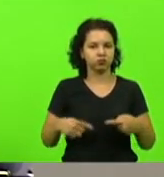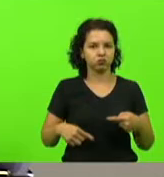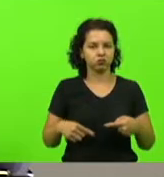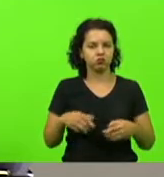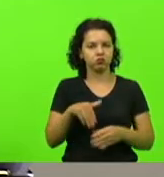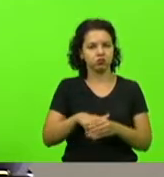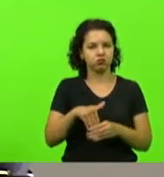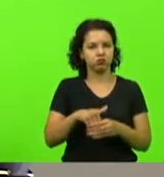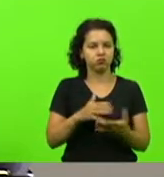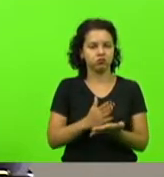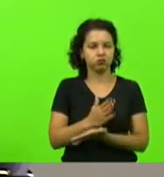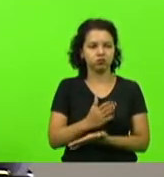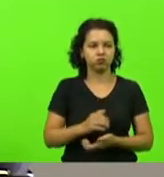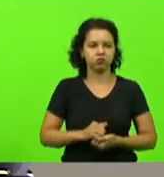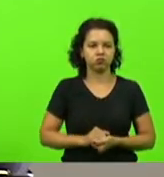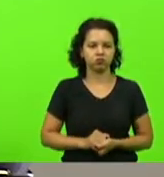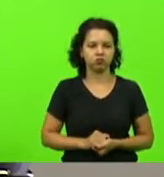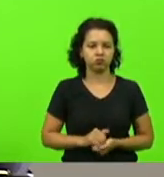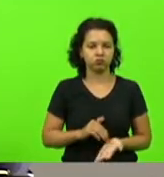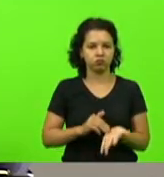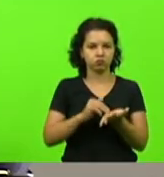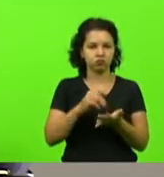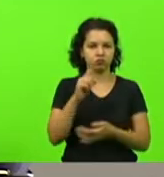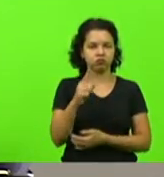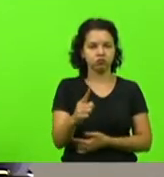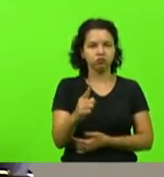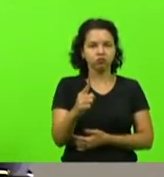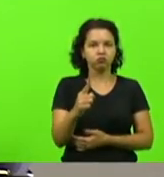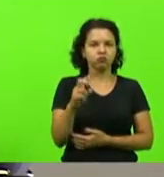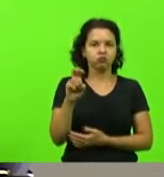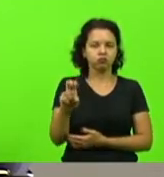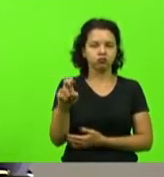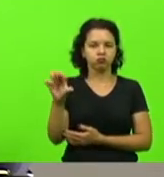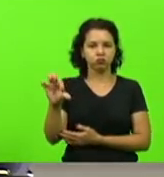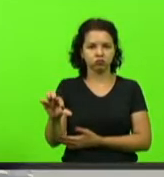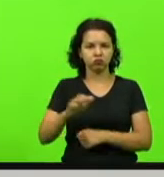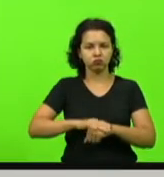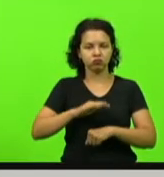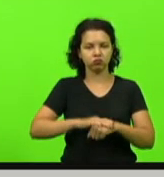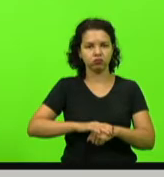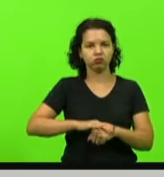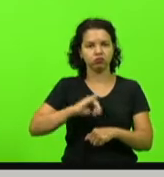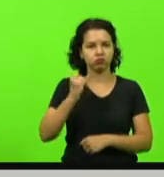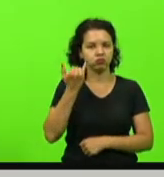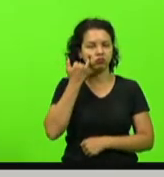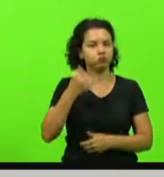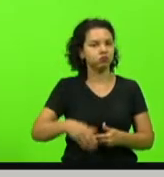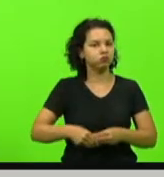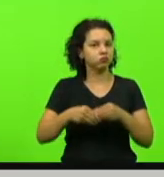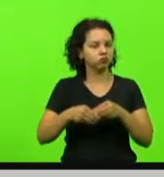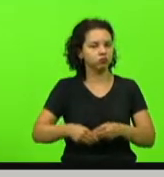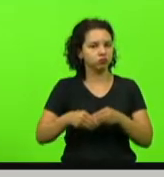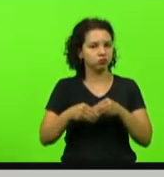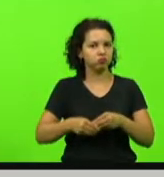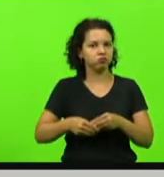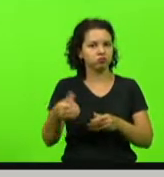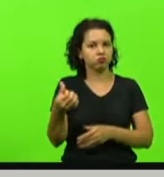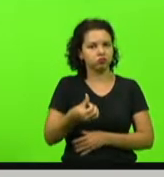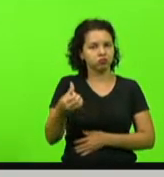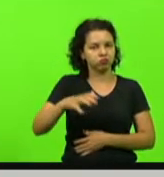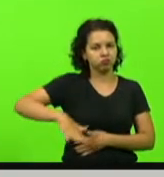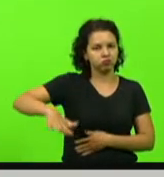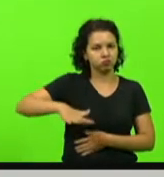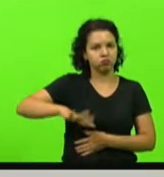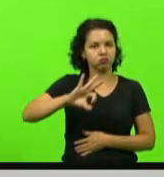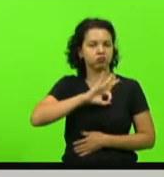aprovado. Moção 159, autor deputado Gessé Lopes, cumprimentando a 6ª Região da Polícia Militar